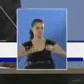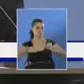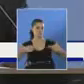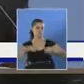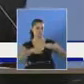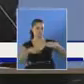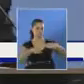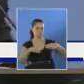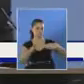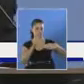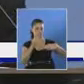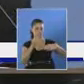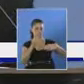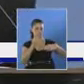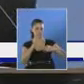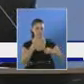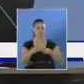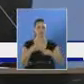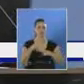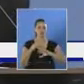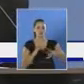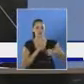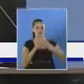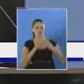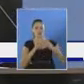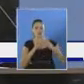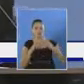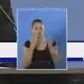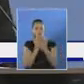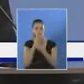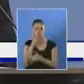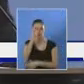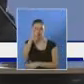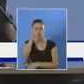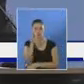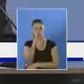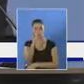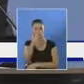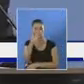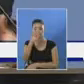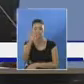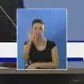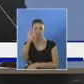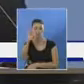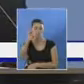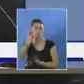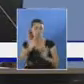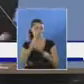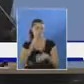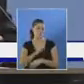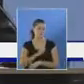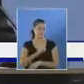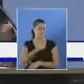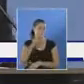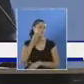A outra escola, que quero falar um pouquinho, é sobre a Escola Estadual Dom Barreto, no qual eu tenho o privilégio de ser